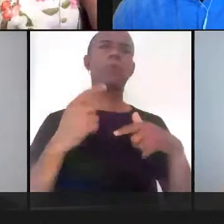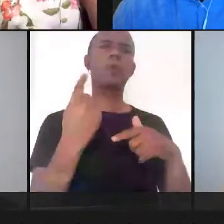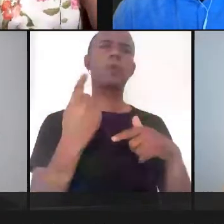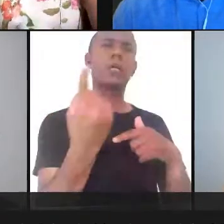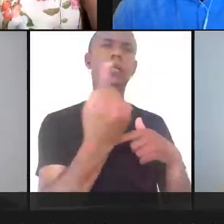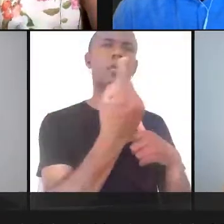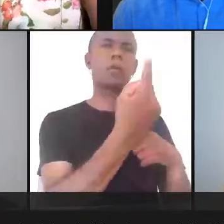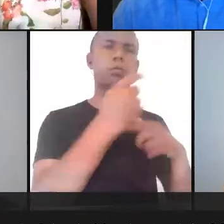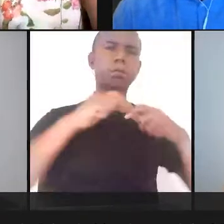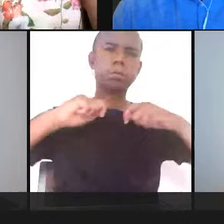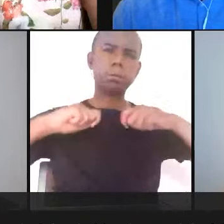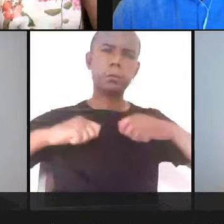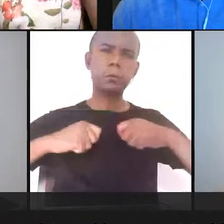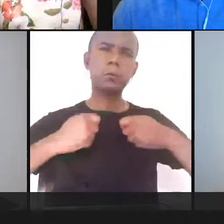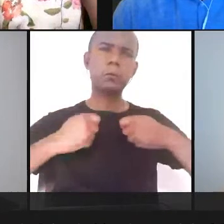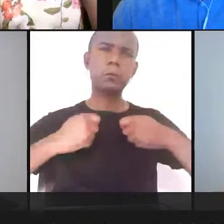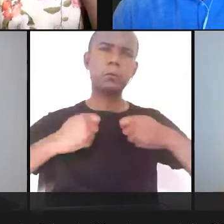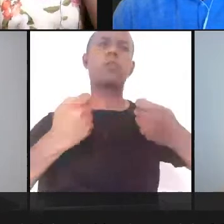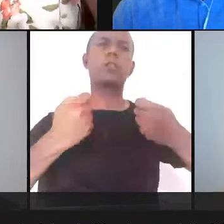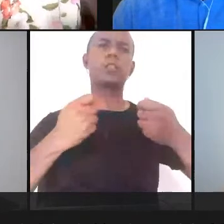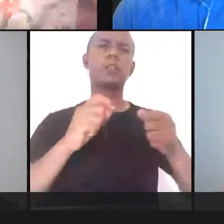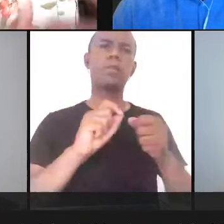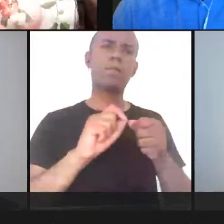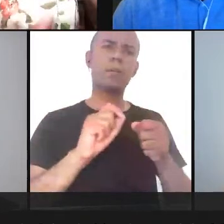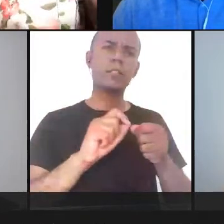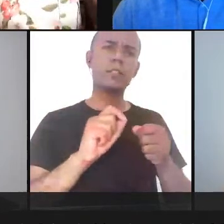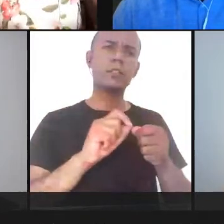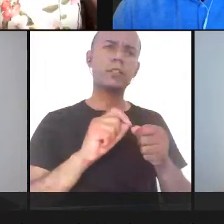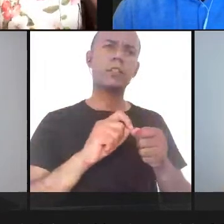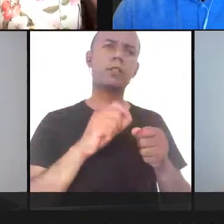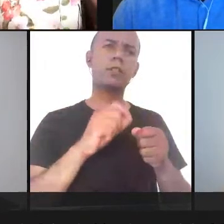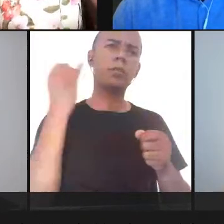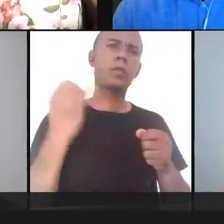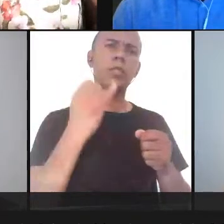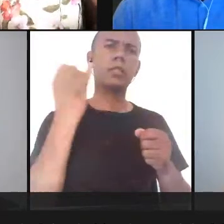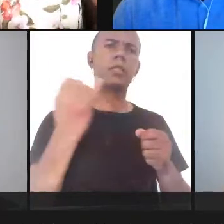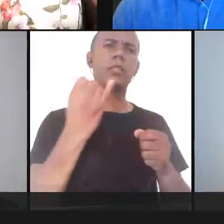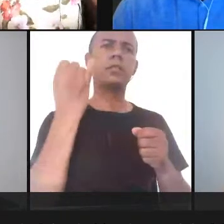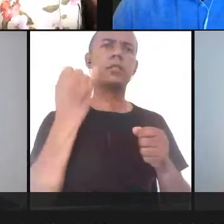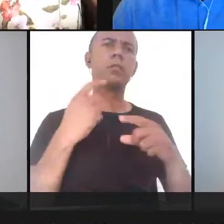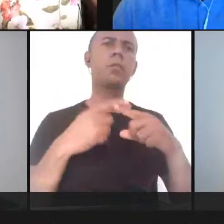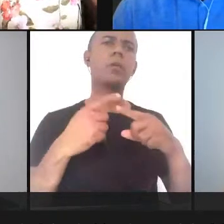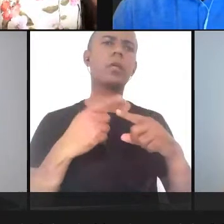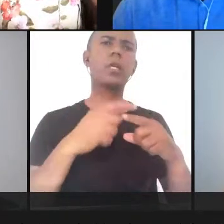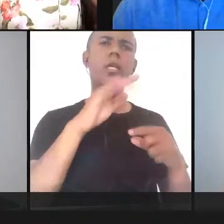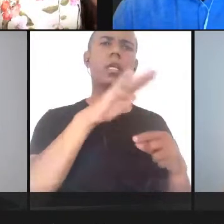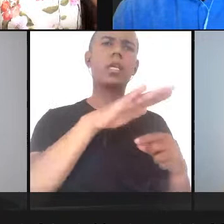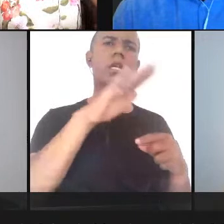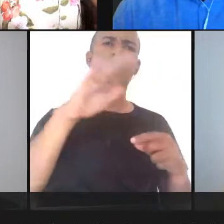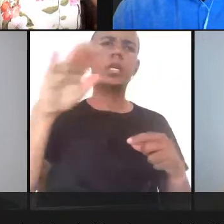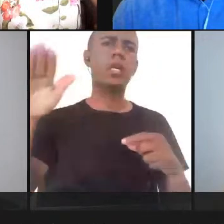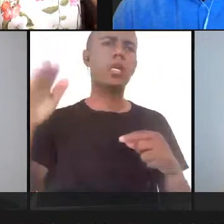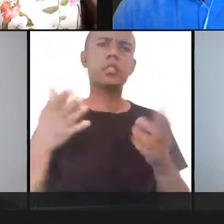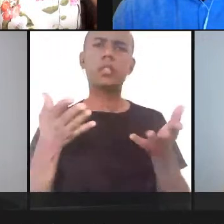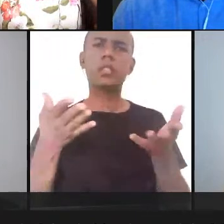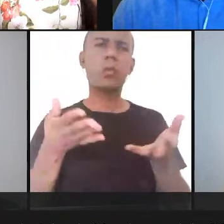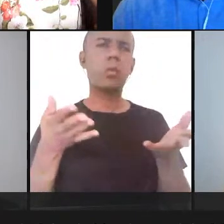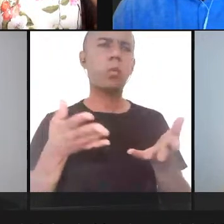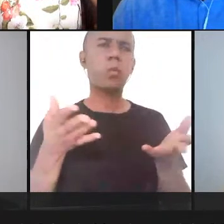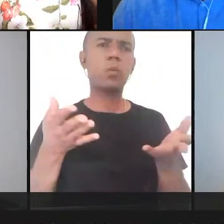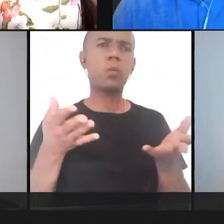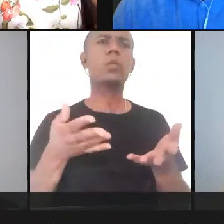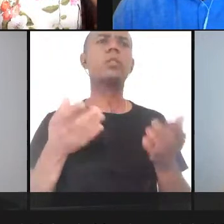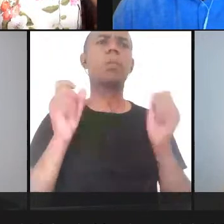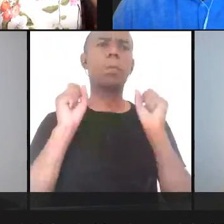crianças nas escolas que, infelizmente, hoje podem ler livros baseados